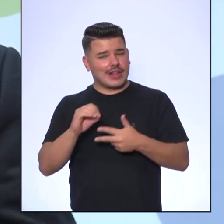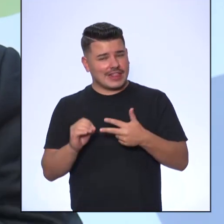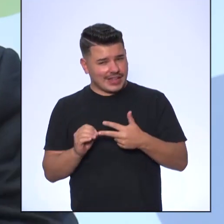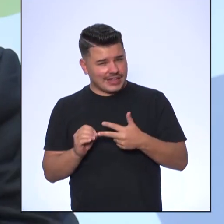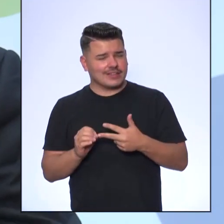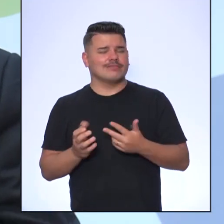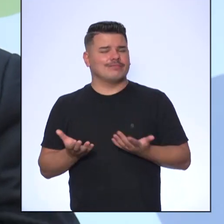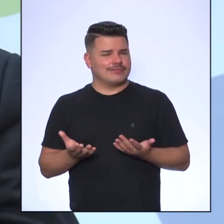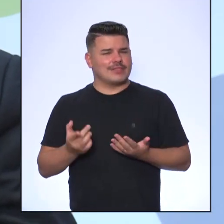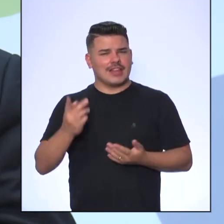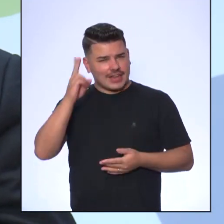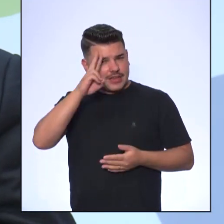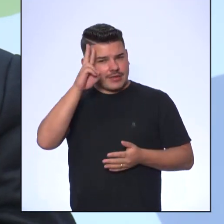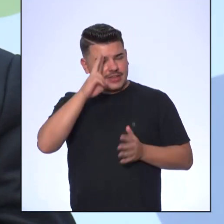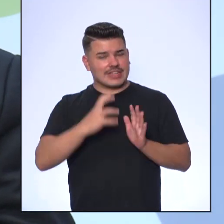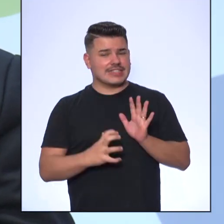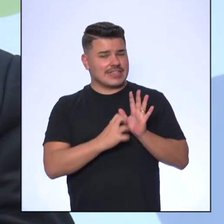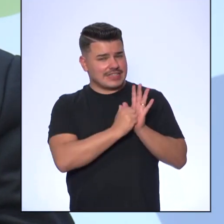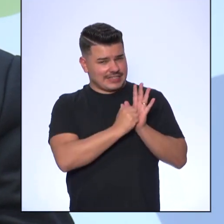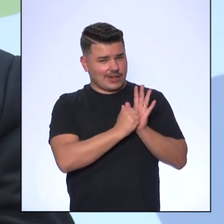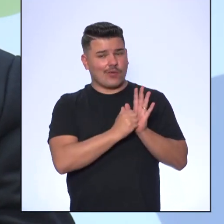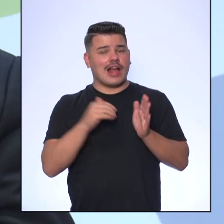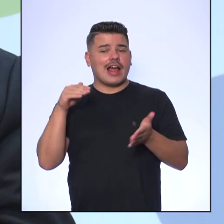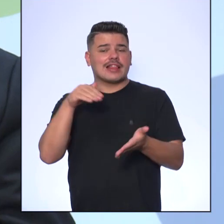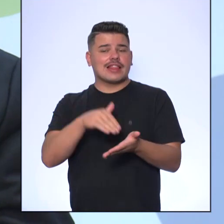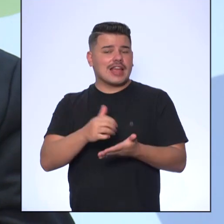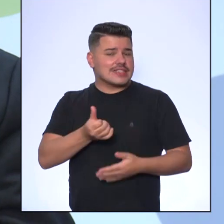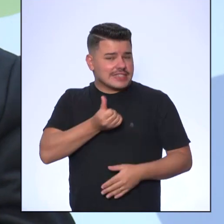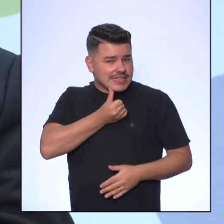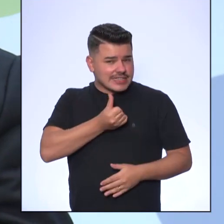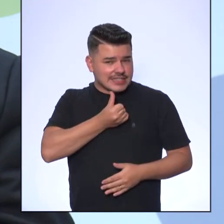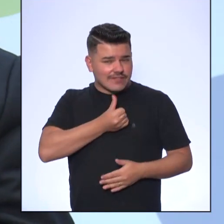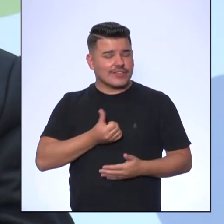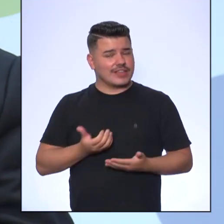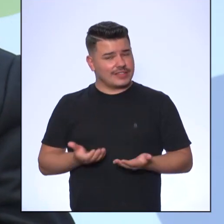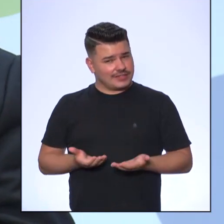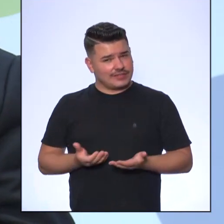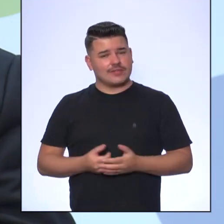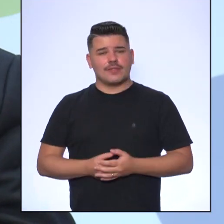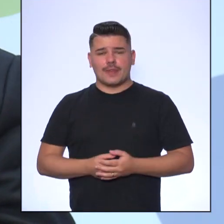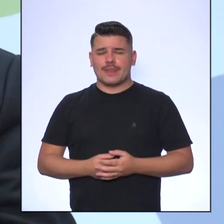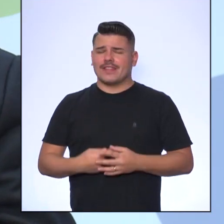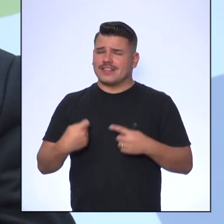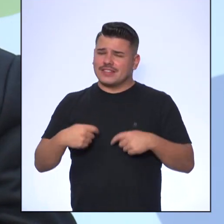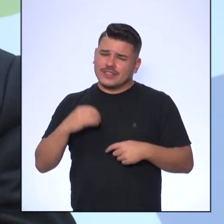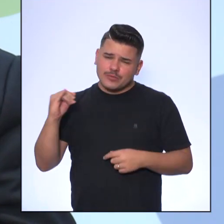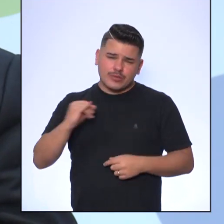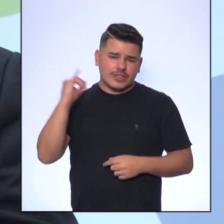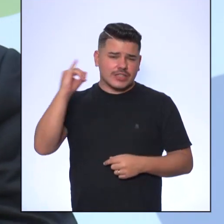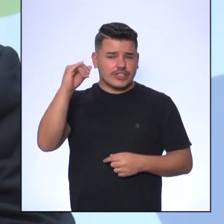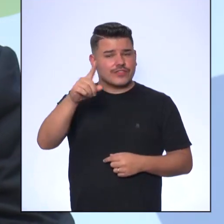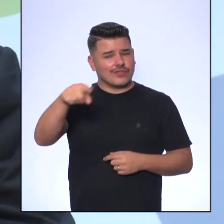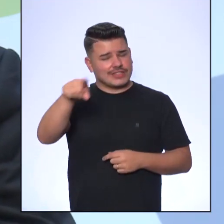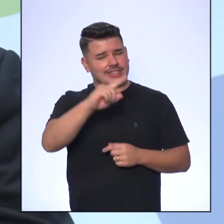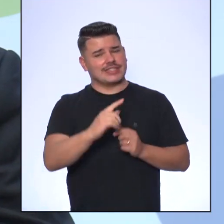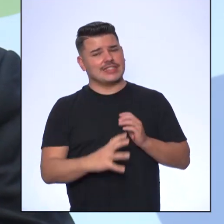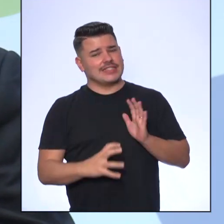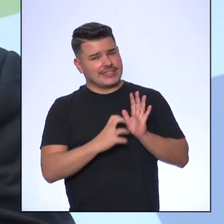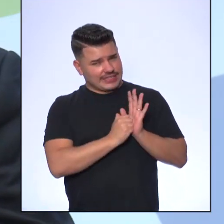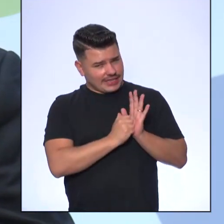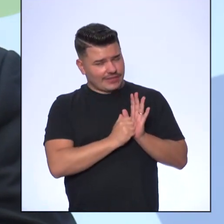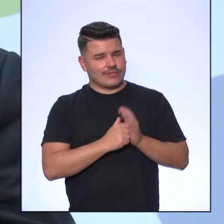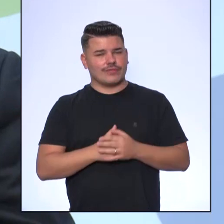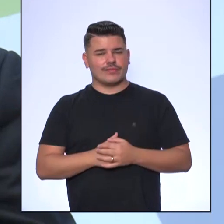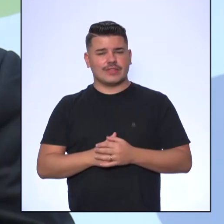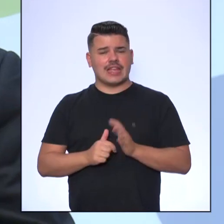Lembrando que as inscrições do Enem vão até sexta-feira. Então, galera, é super importante que você se inscreva. E eu queria começar falando,